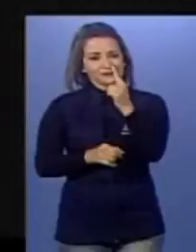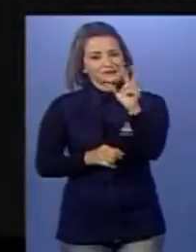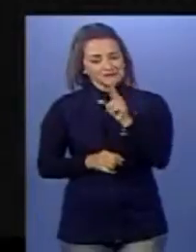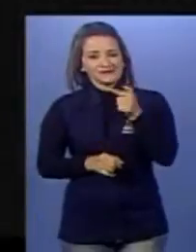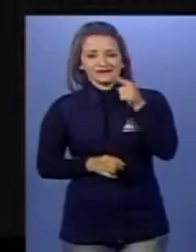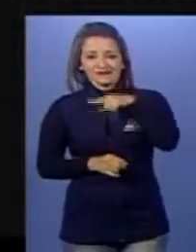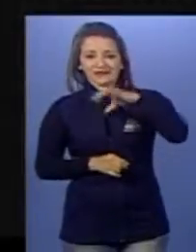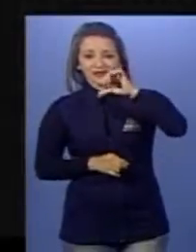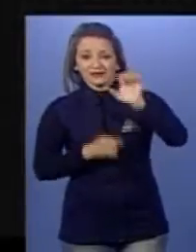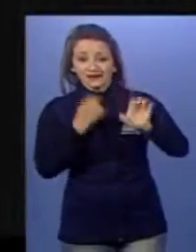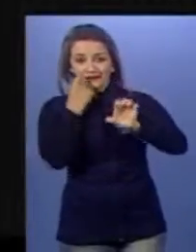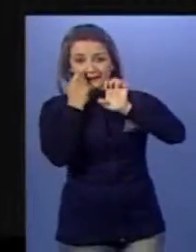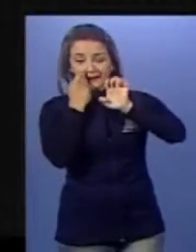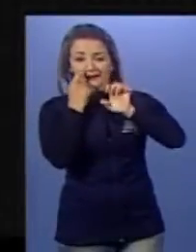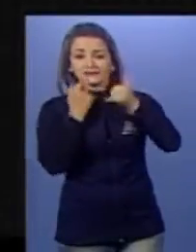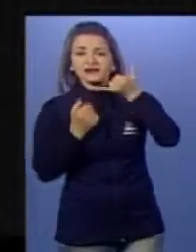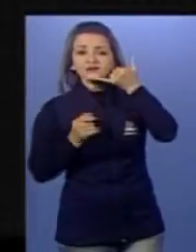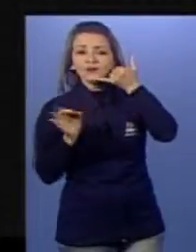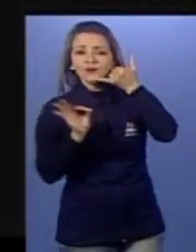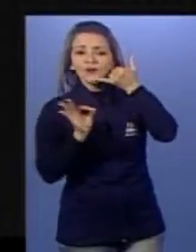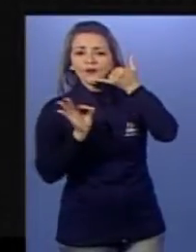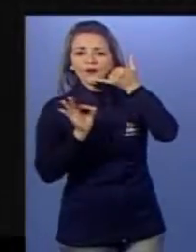nenhuma ligação